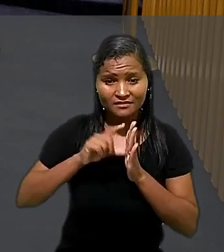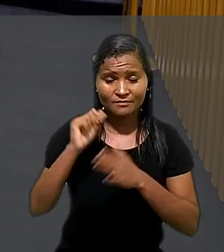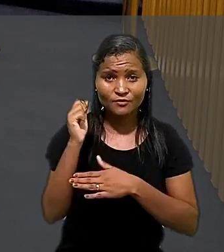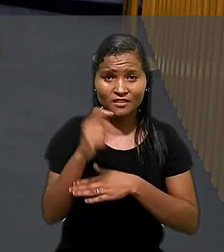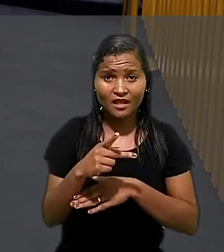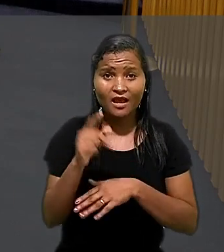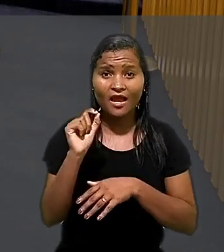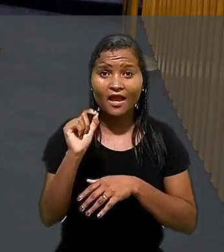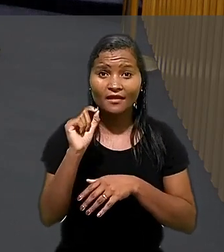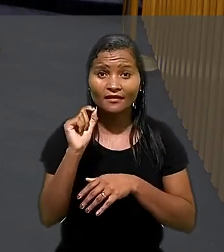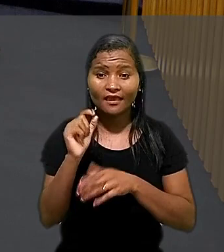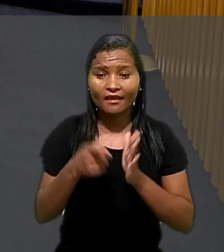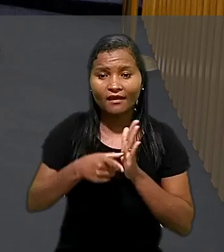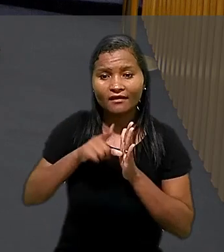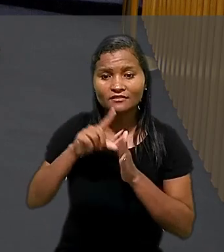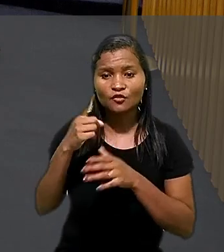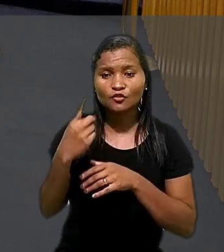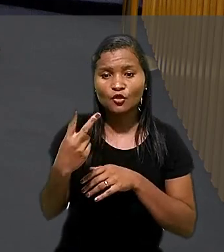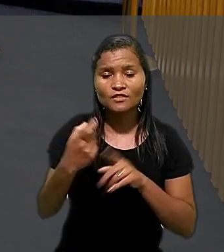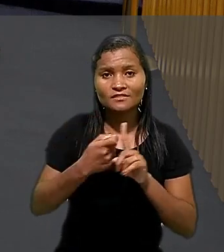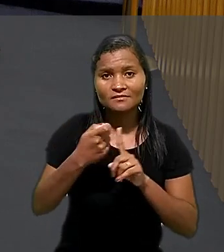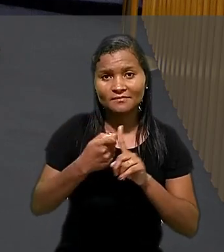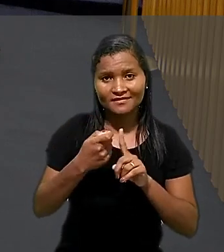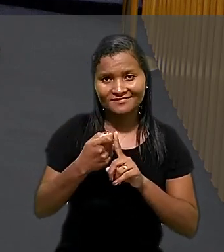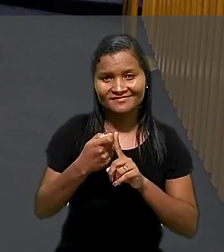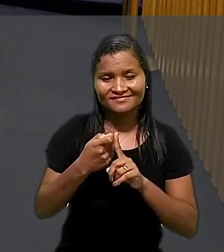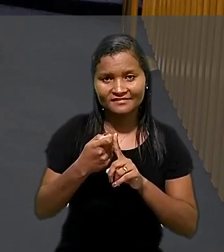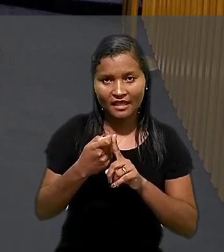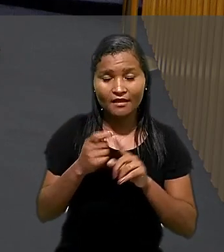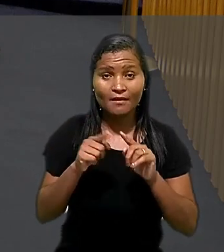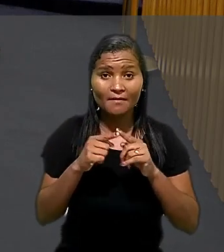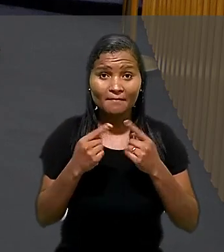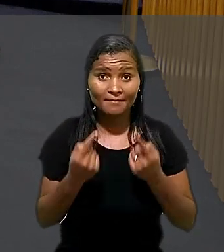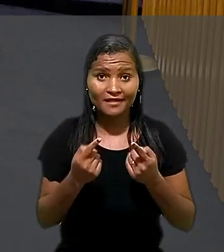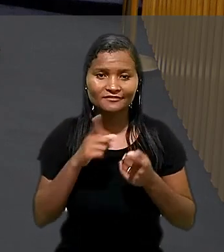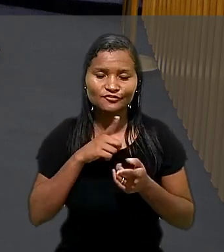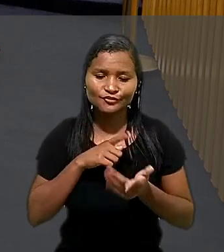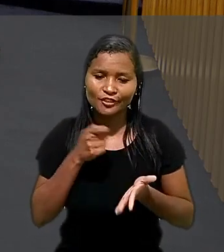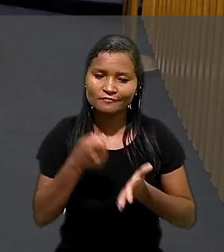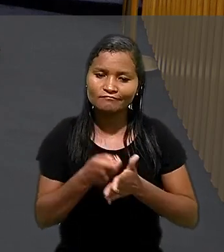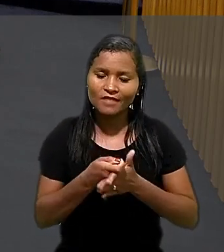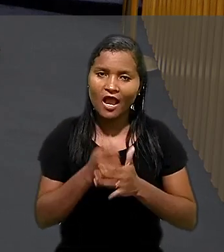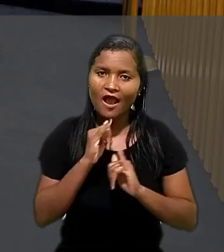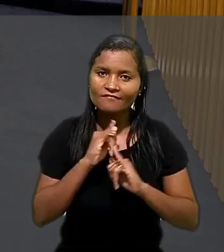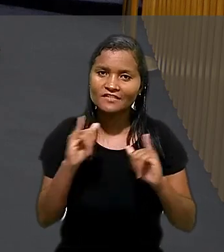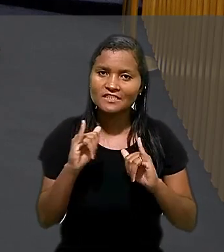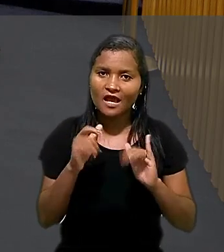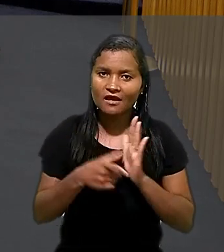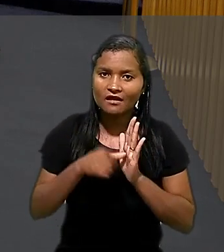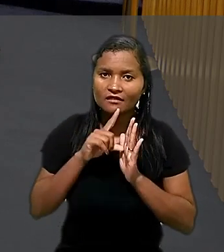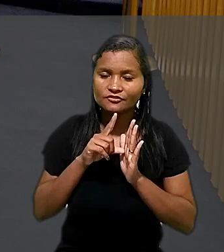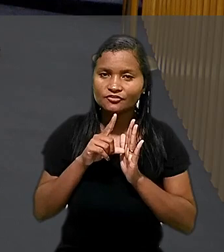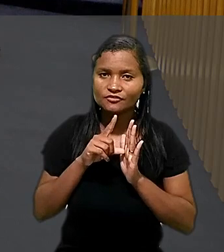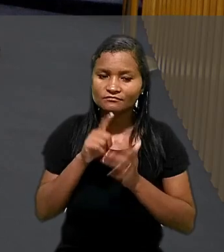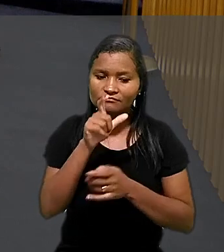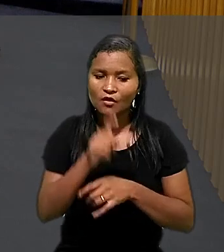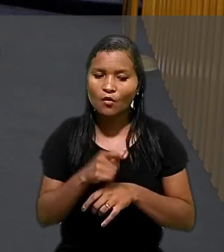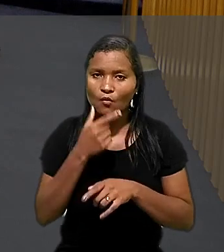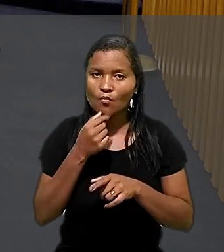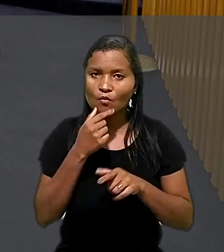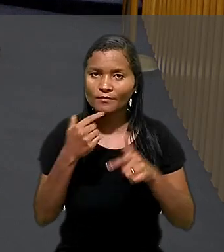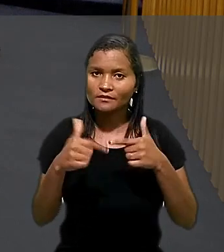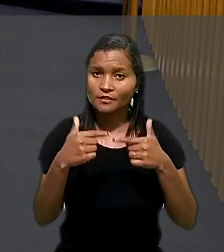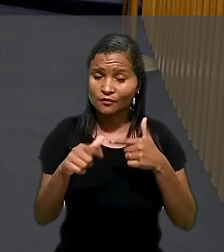quem estivesse há 12 meses de ter direito ao benefício. Entretanto, havia a exigência de comunicação prévia pelo trabalhador